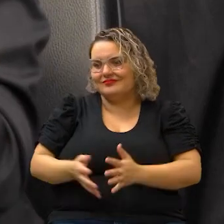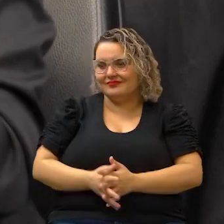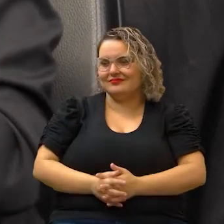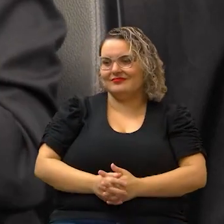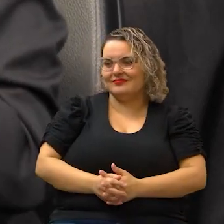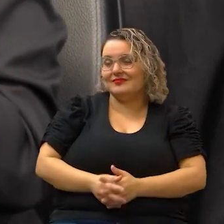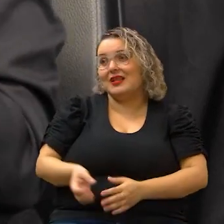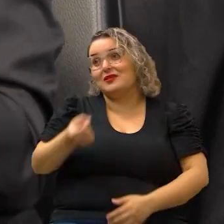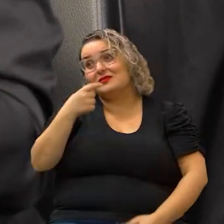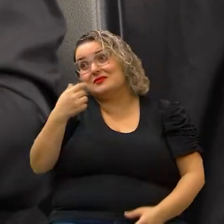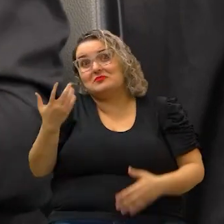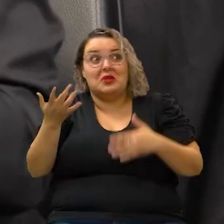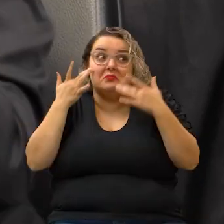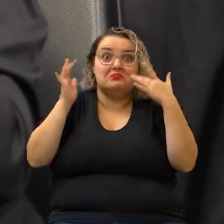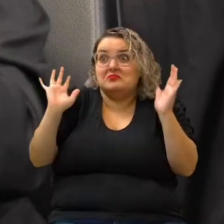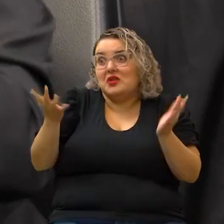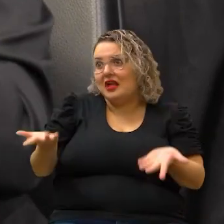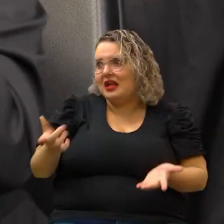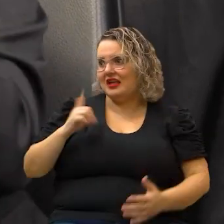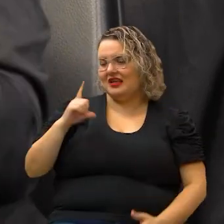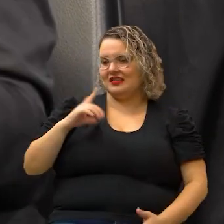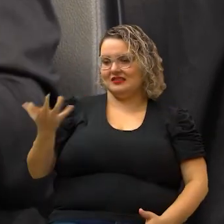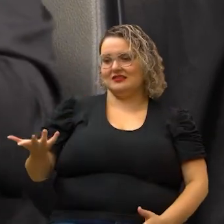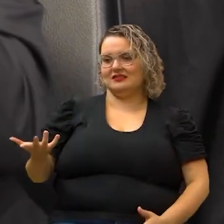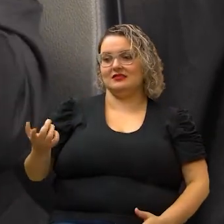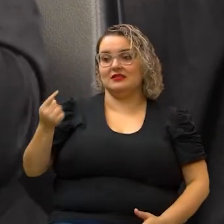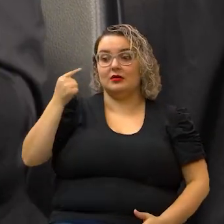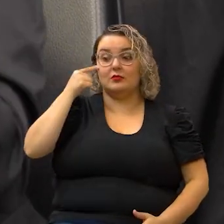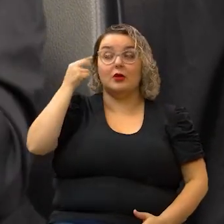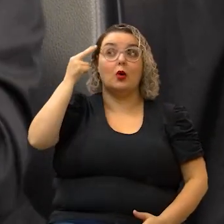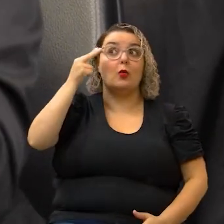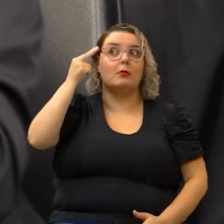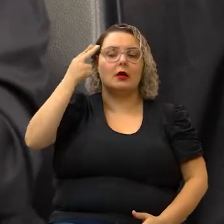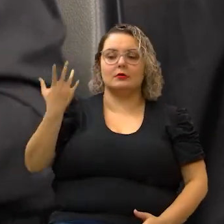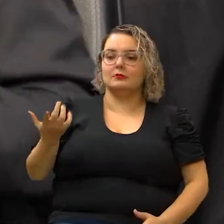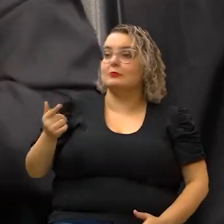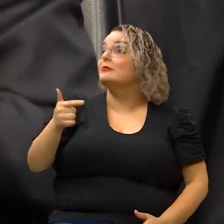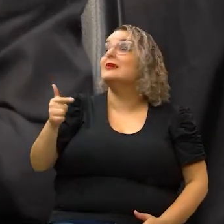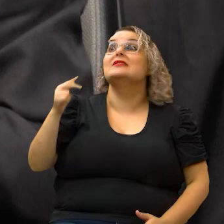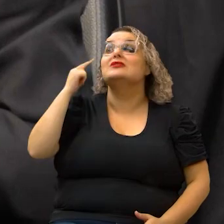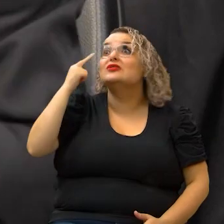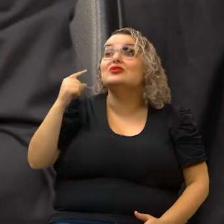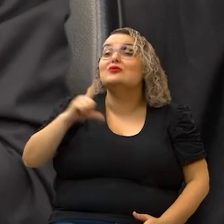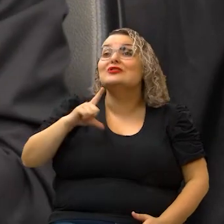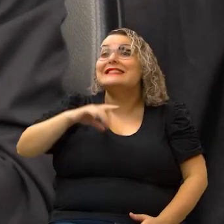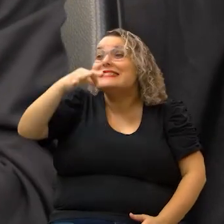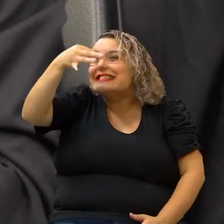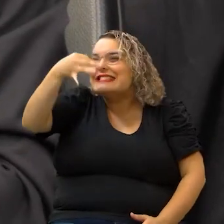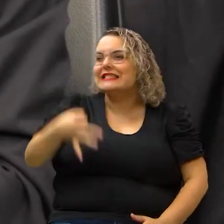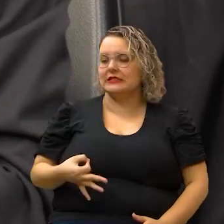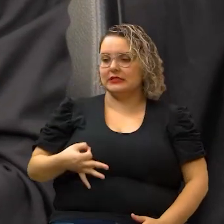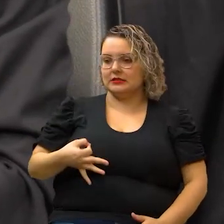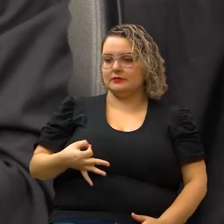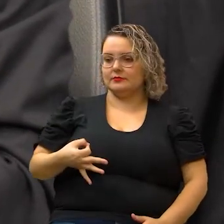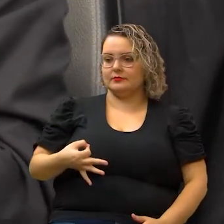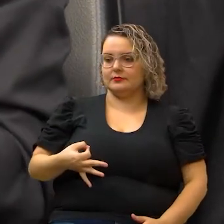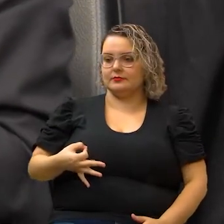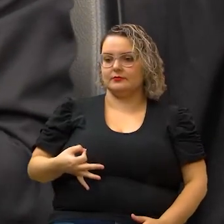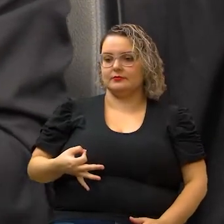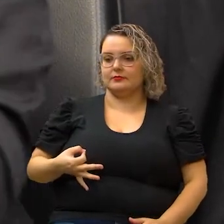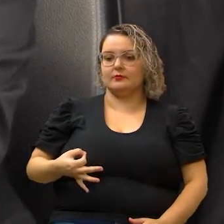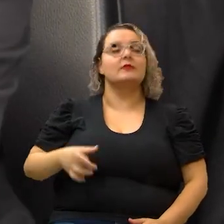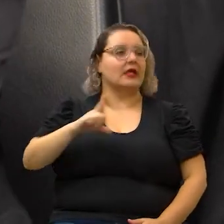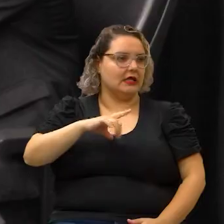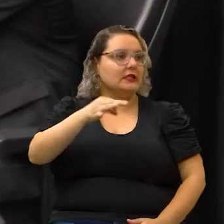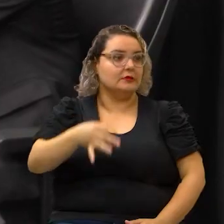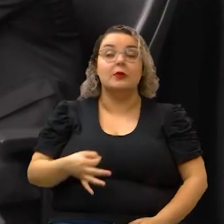eles, devido aos remédios, sei lá, eles têm essa ilusão. Mas eu não tinha ilusão, eu tinha uma convicção. Tanto mas